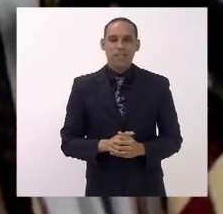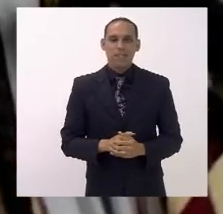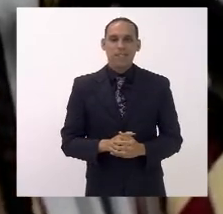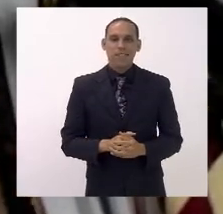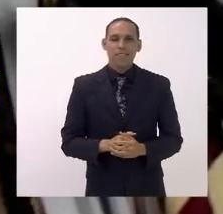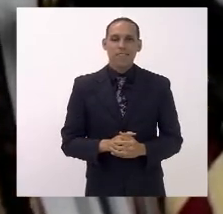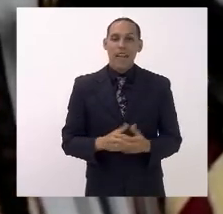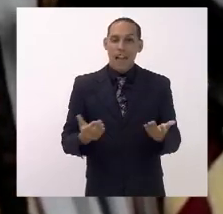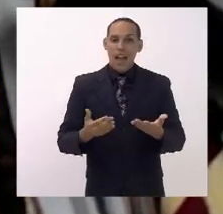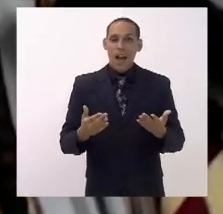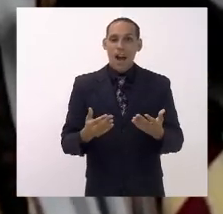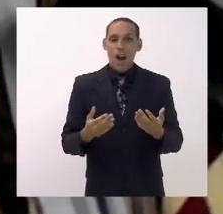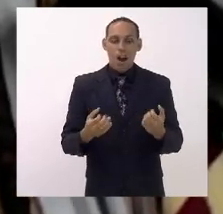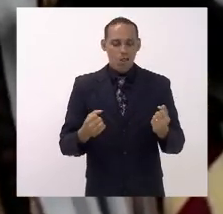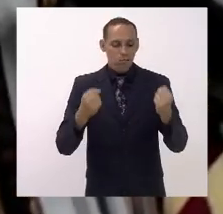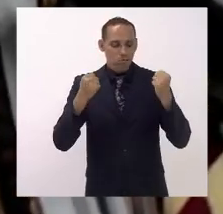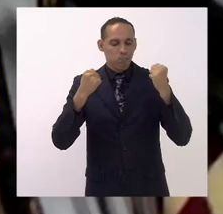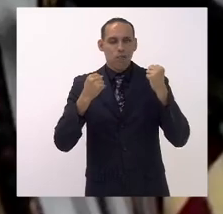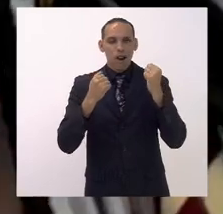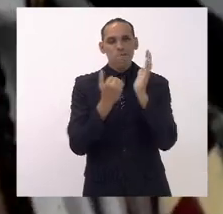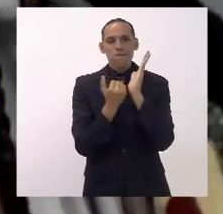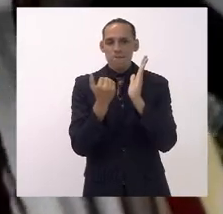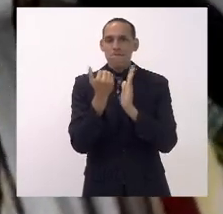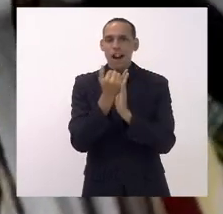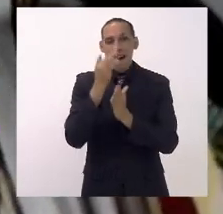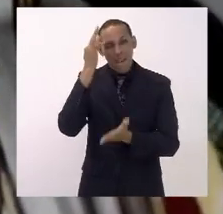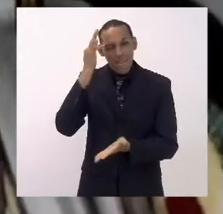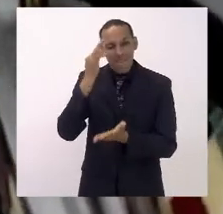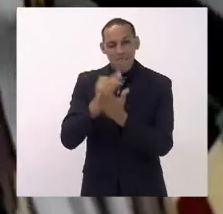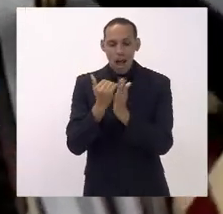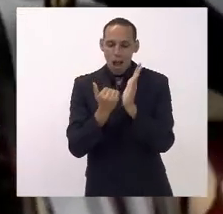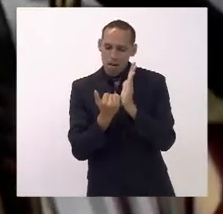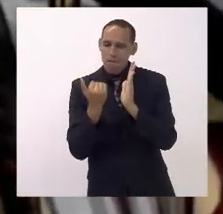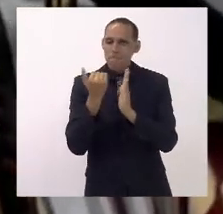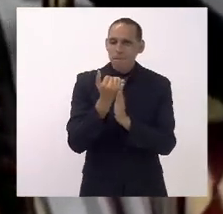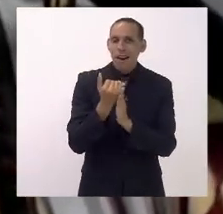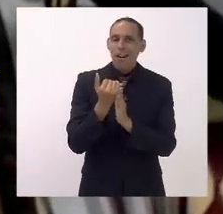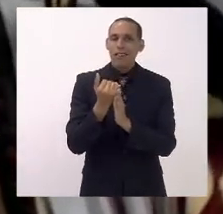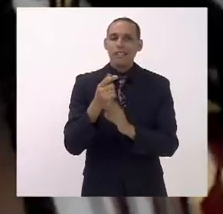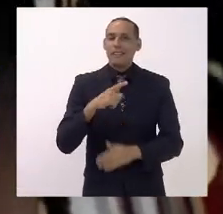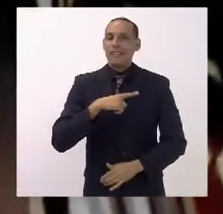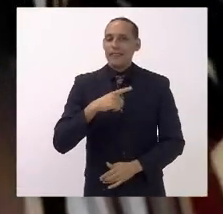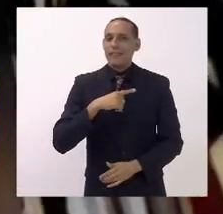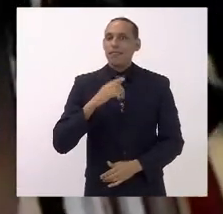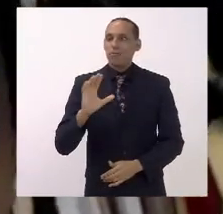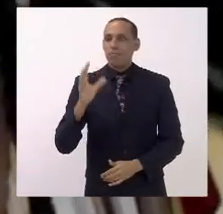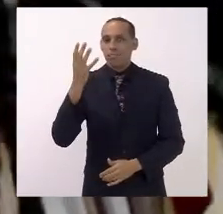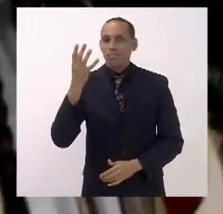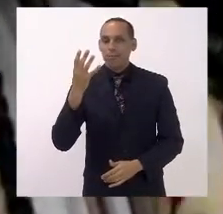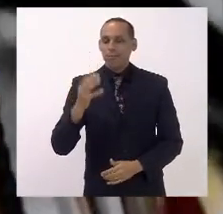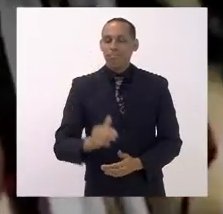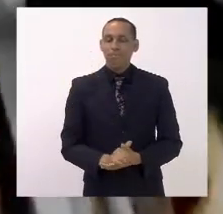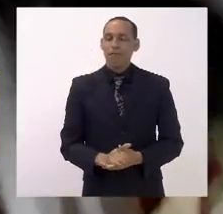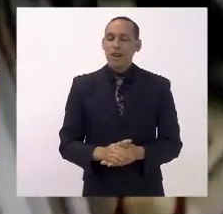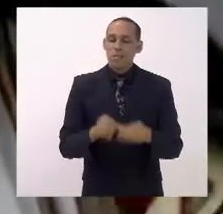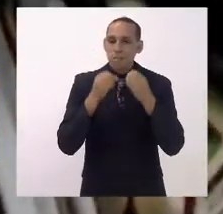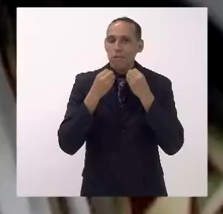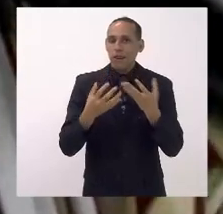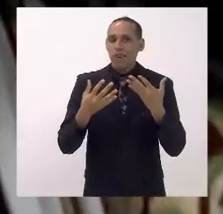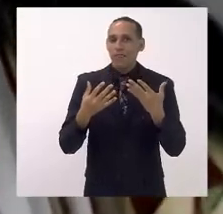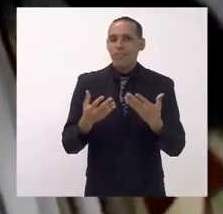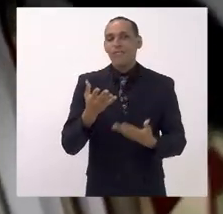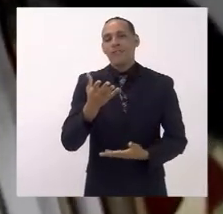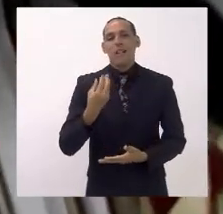sairão mais fortalecidos e com uma fé mais fortalecida desse episódio, né? Que bom